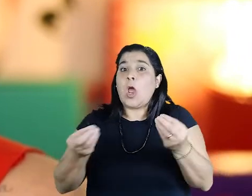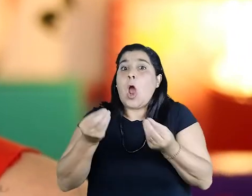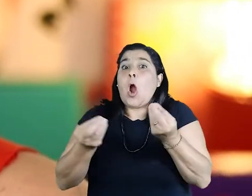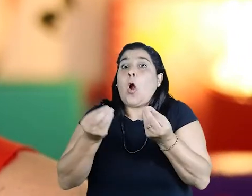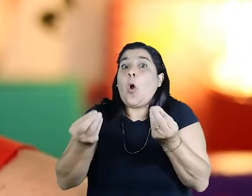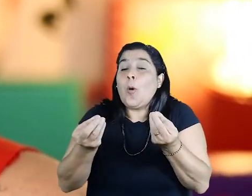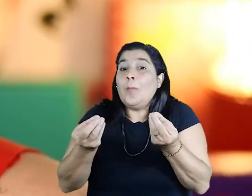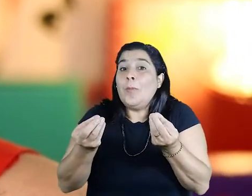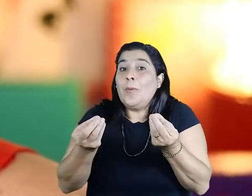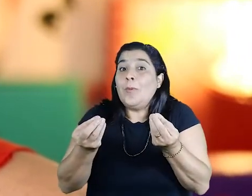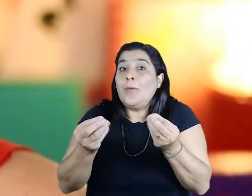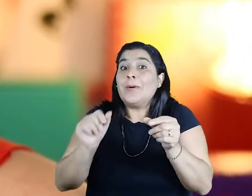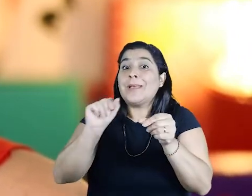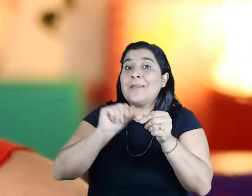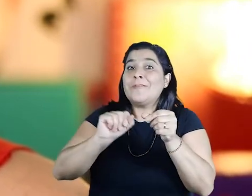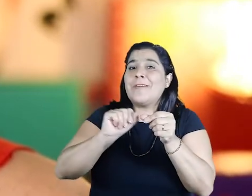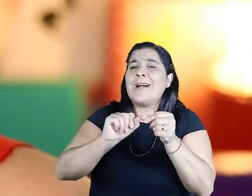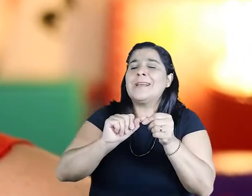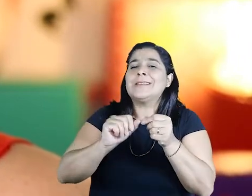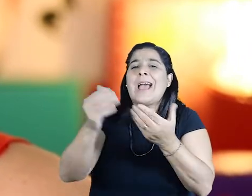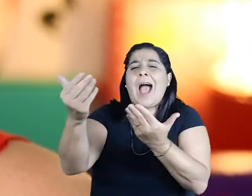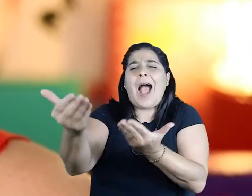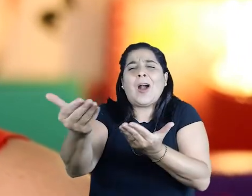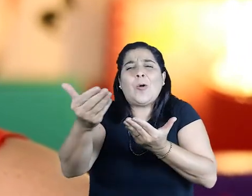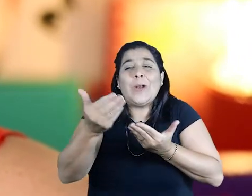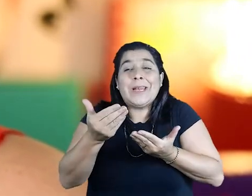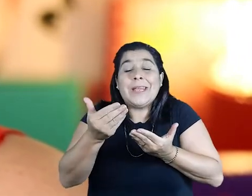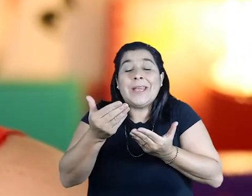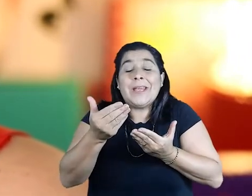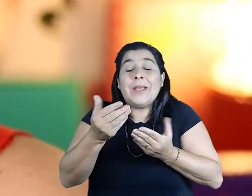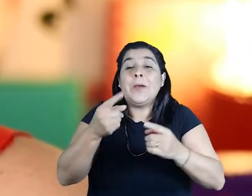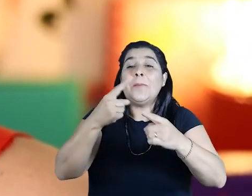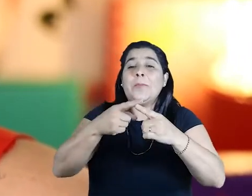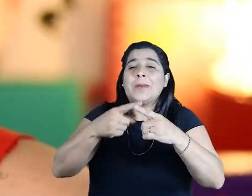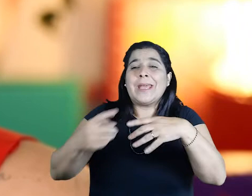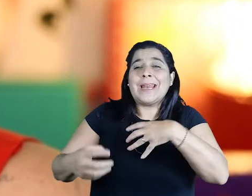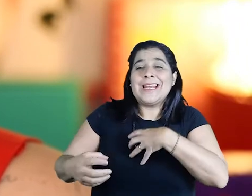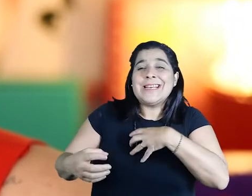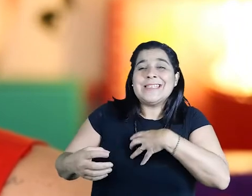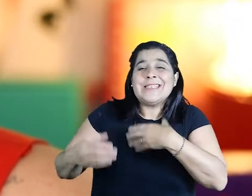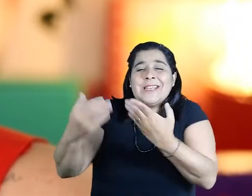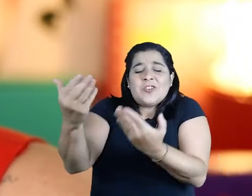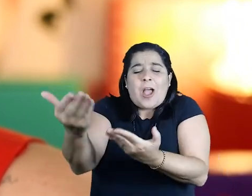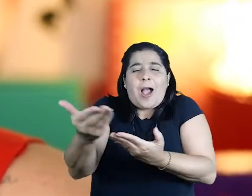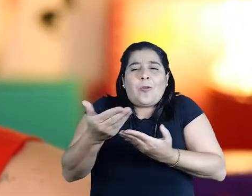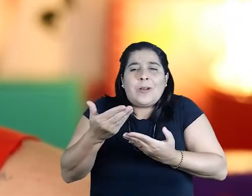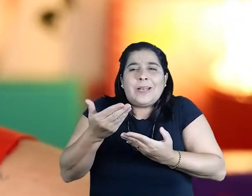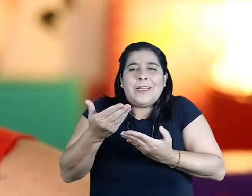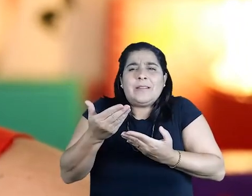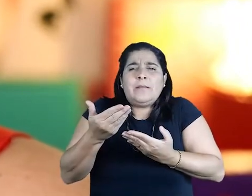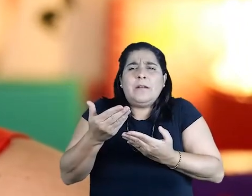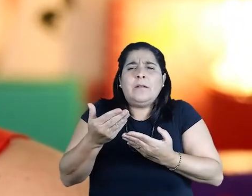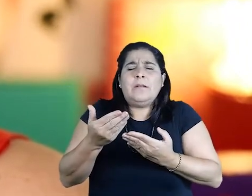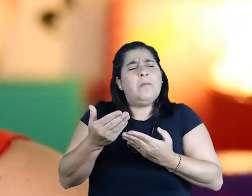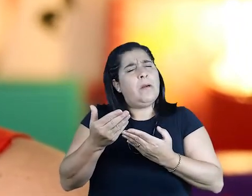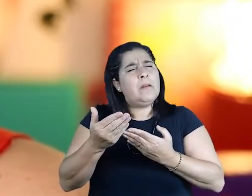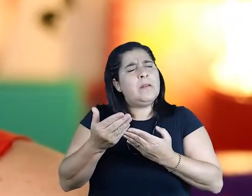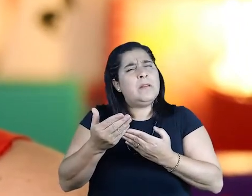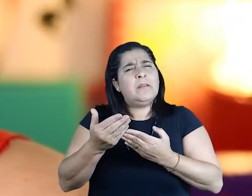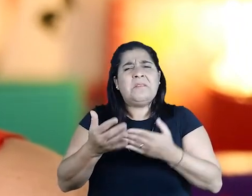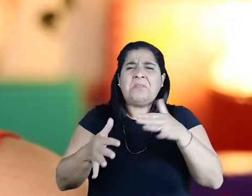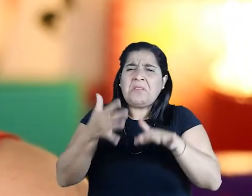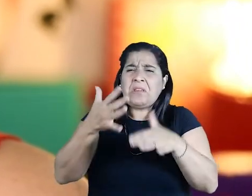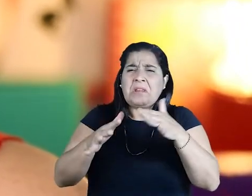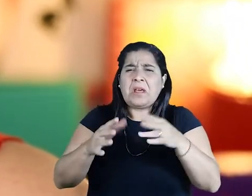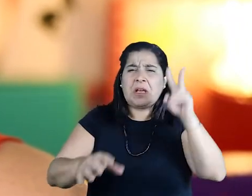muito acolhidas e vinculadas ao grupo. Depois, bom, será que as histórias têm que caminhar sempre em linha reta?